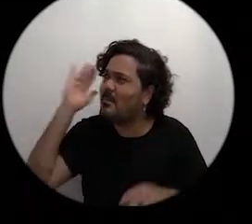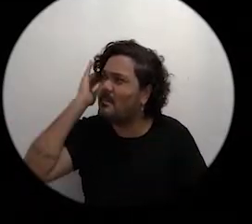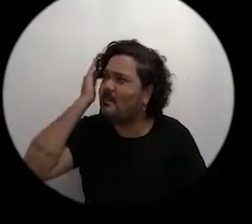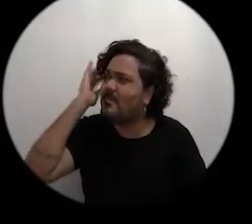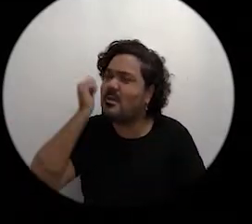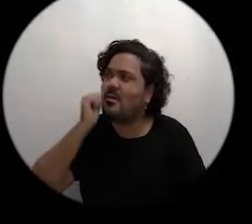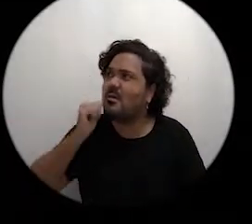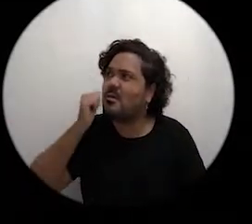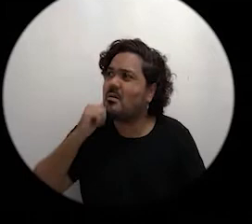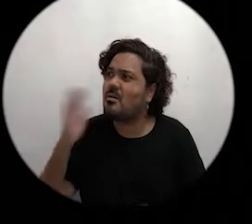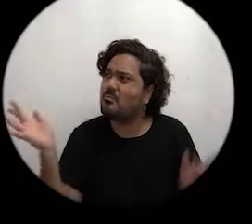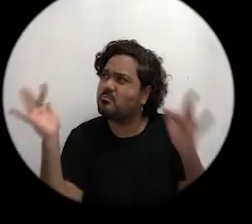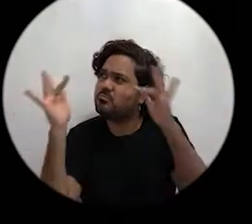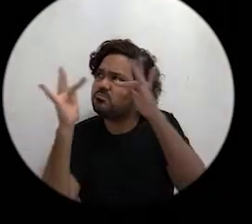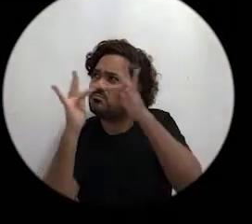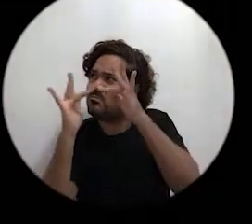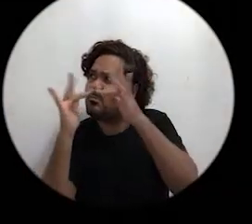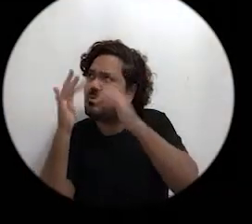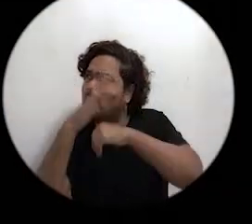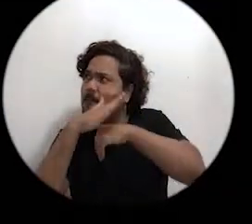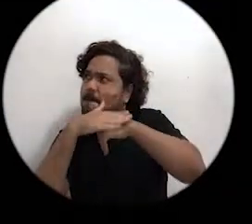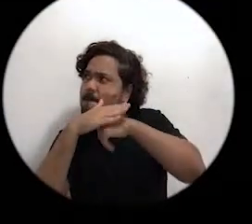Pensa nessa mulher se tocando,